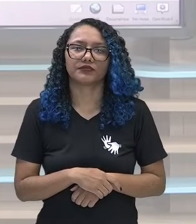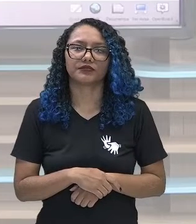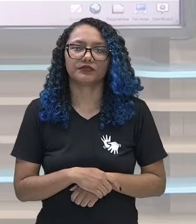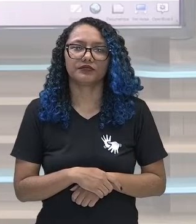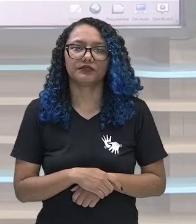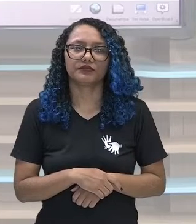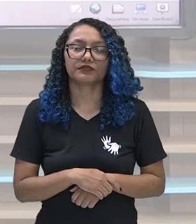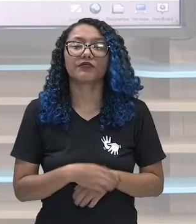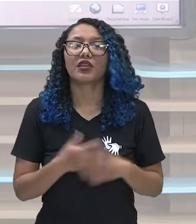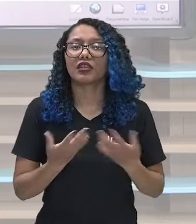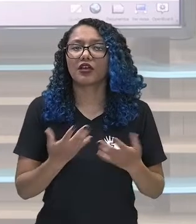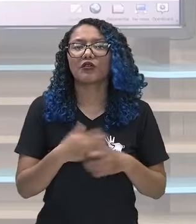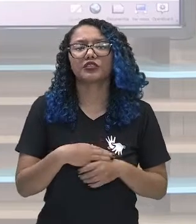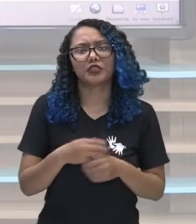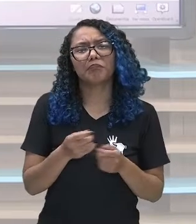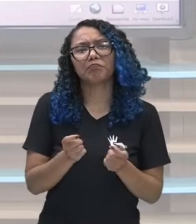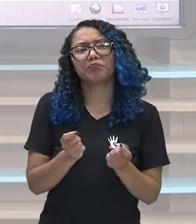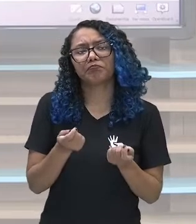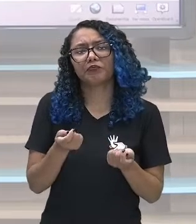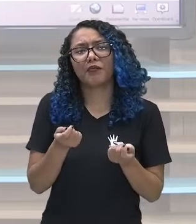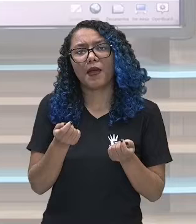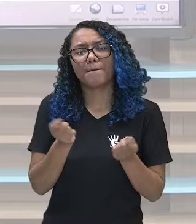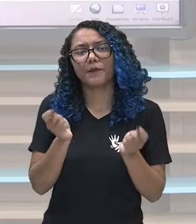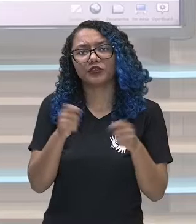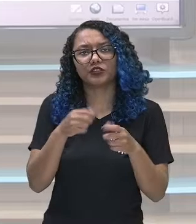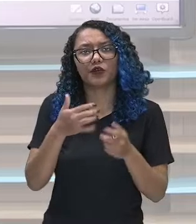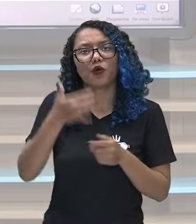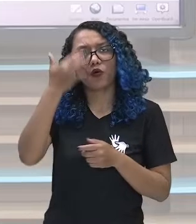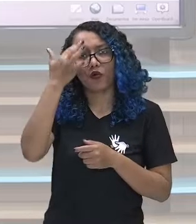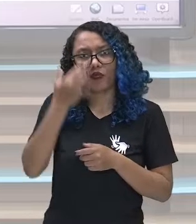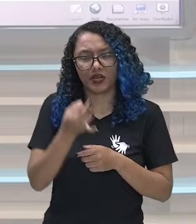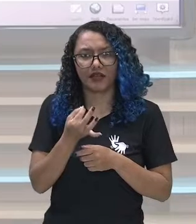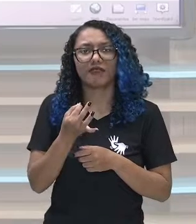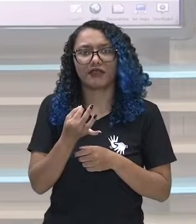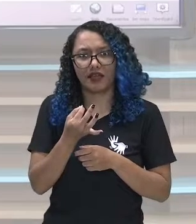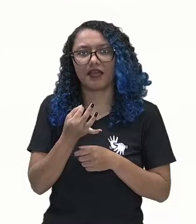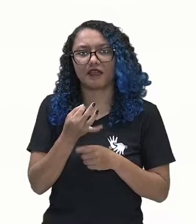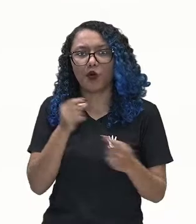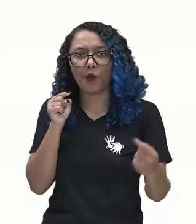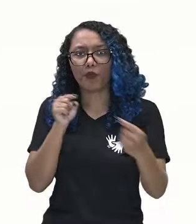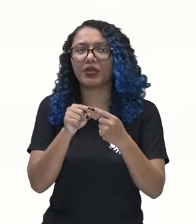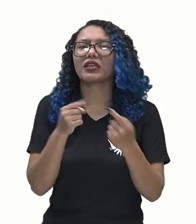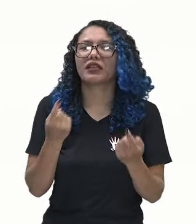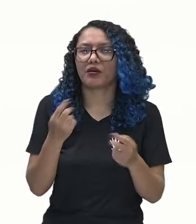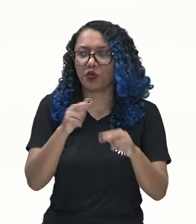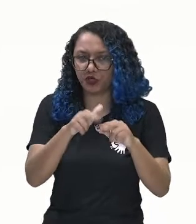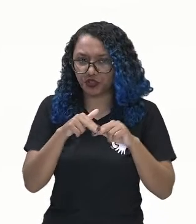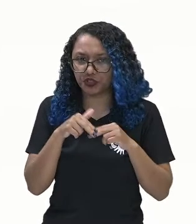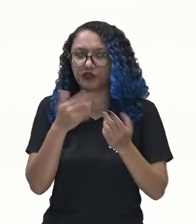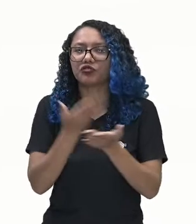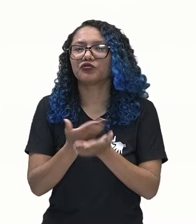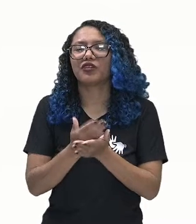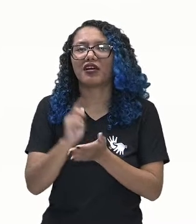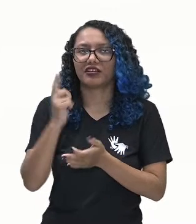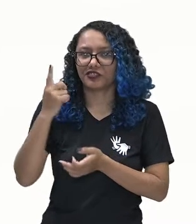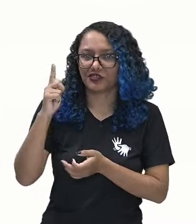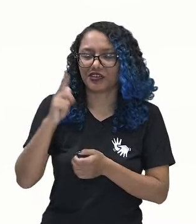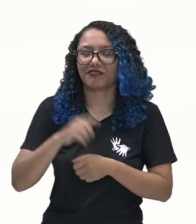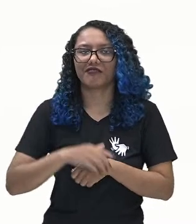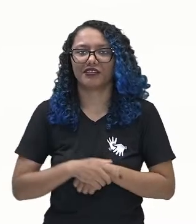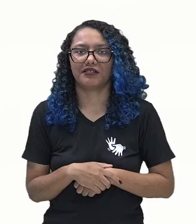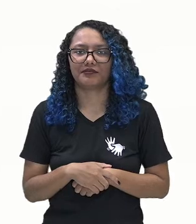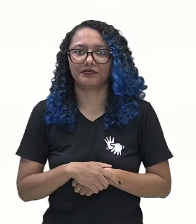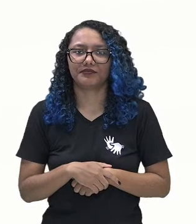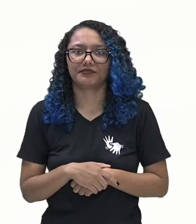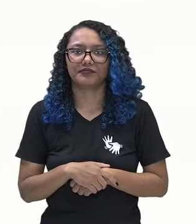dos porquês, né, de estudar a geografia. O nosso segundo tópico, nós temos entender aí